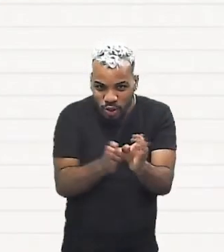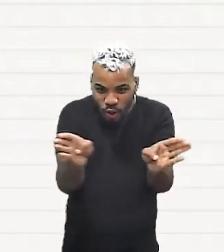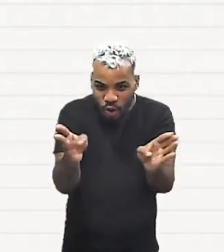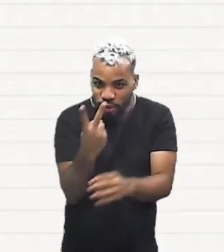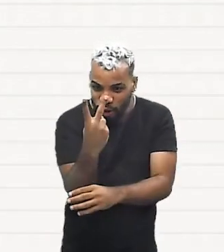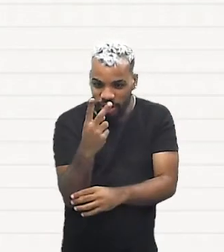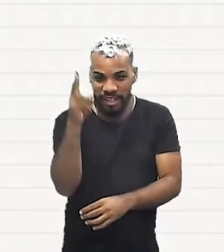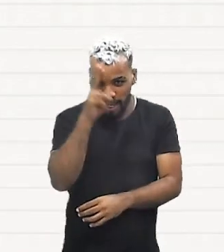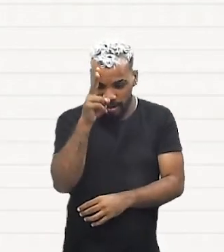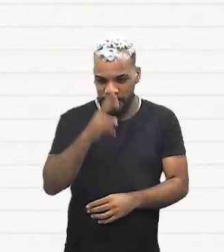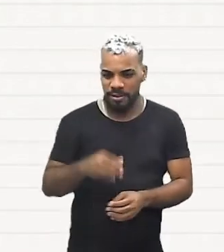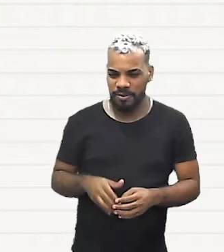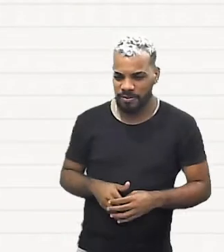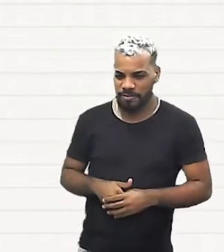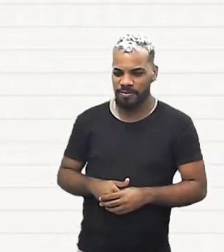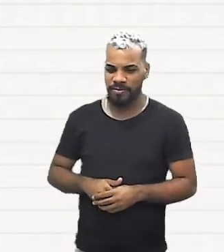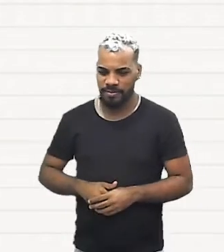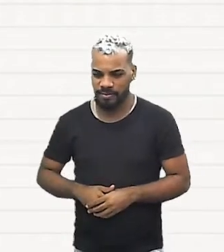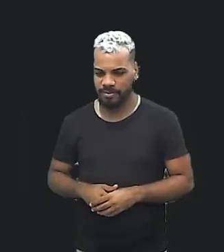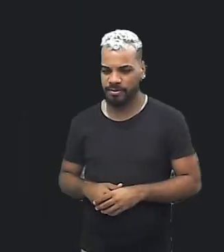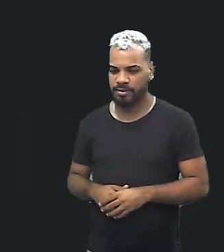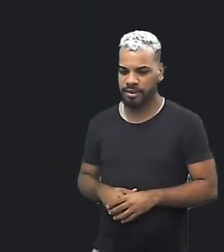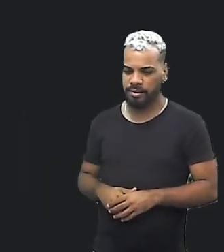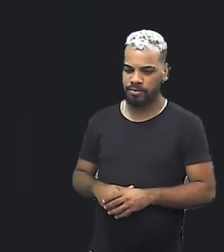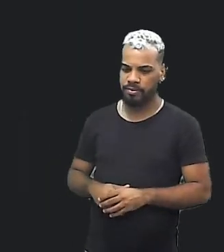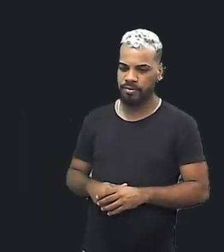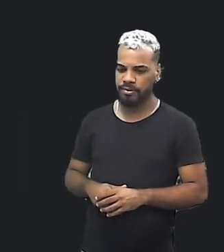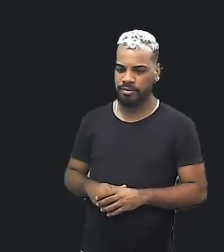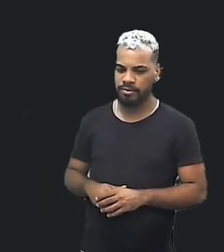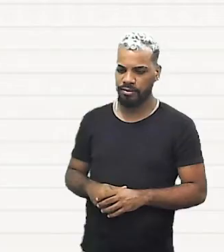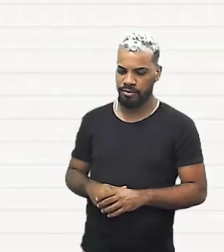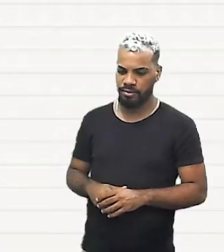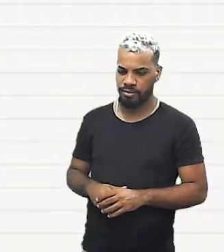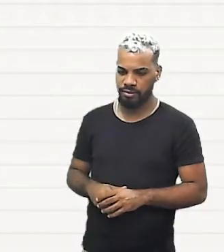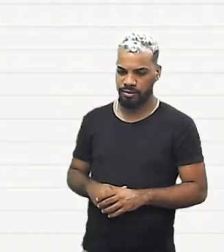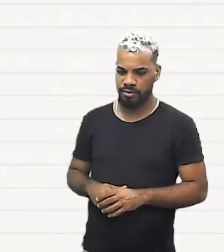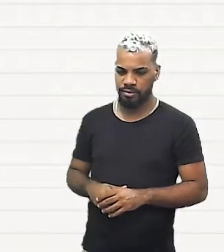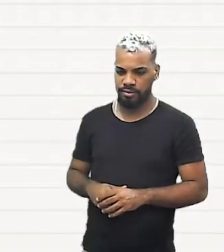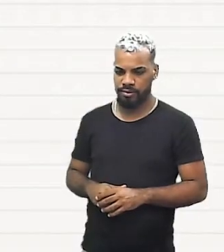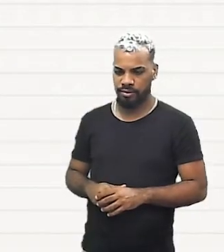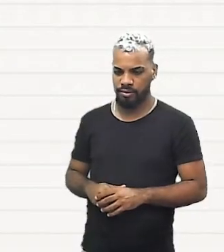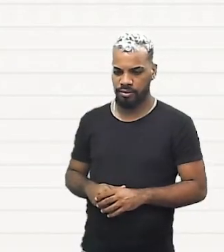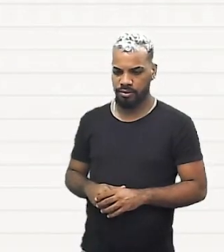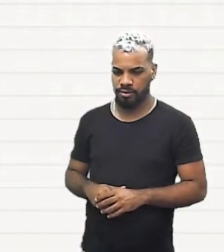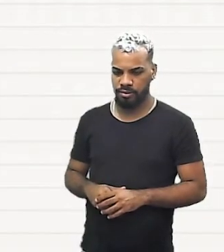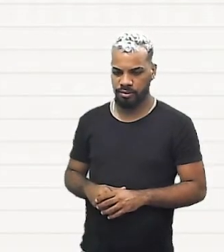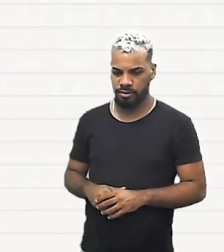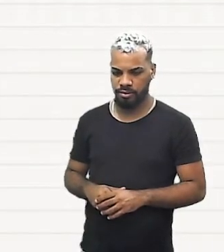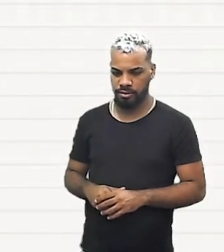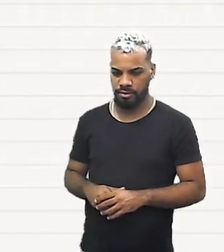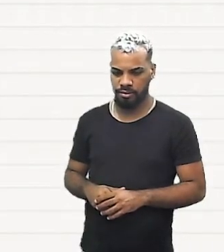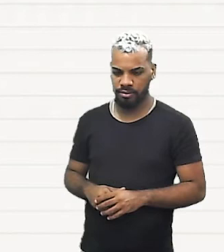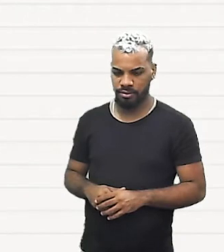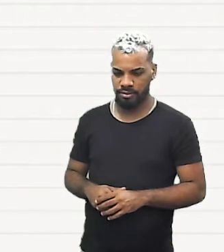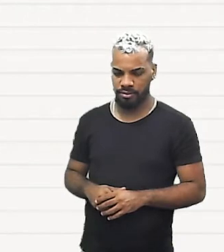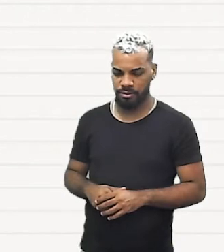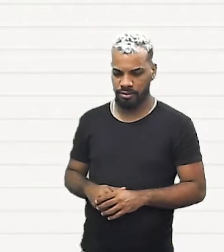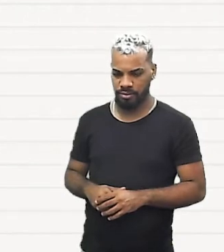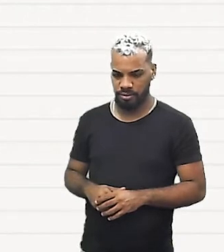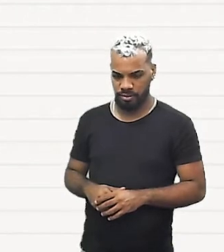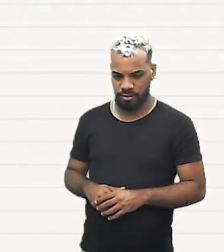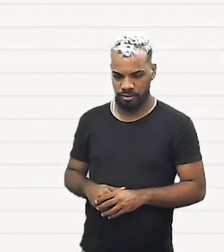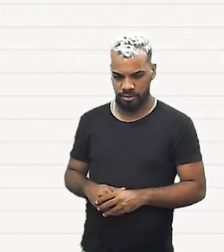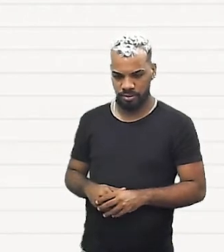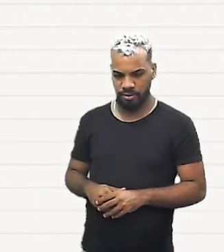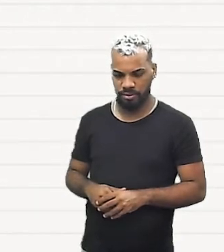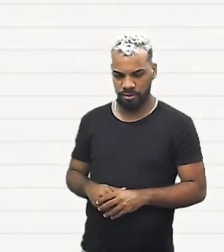moléculas dessa de piruvato vai se transformar no álcool Então você vai pegar um piruvato aqui e ele